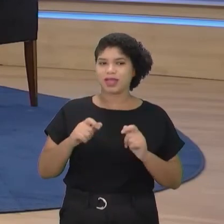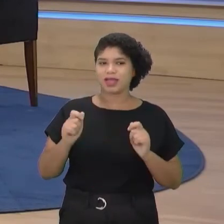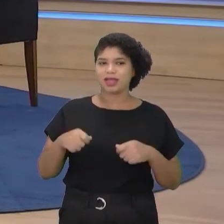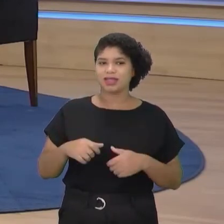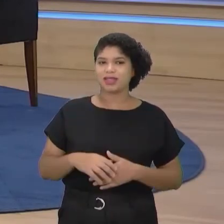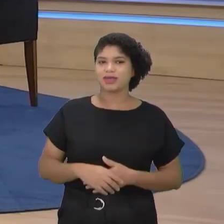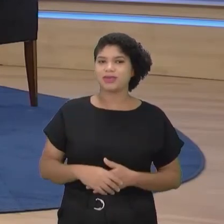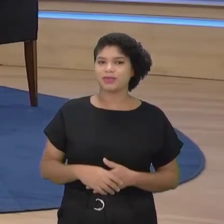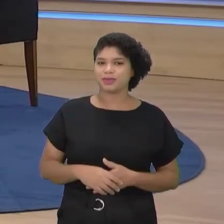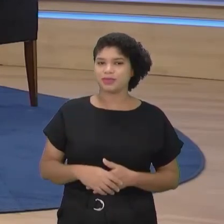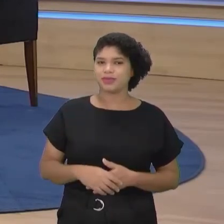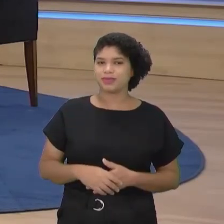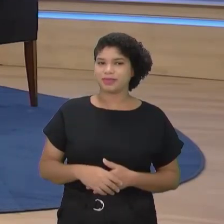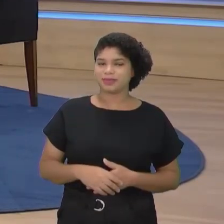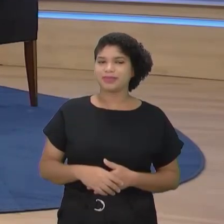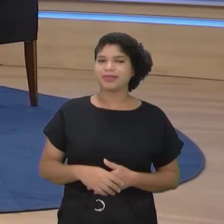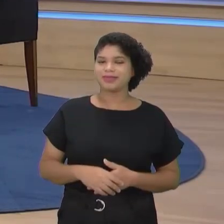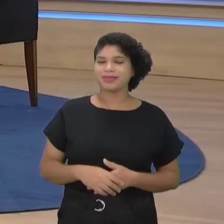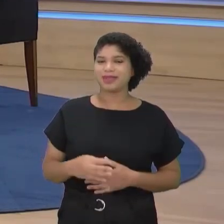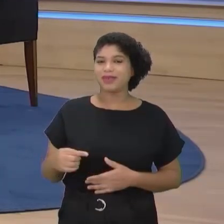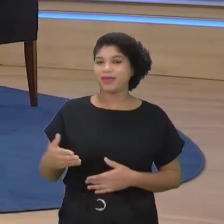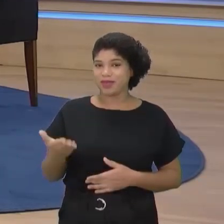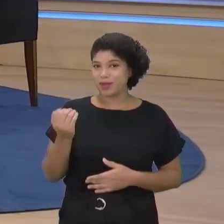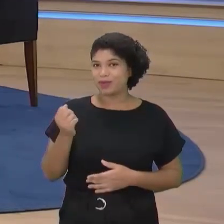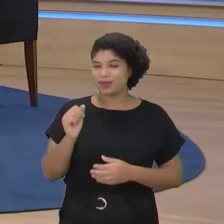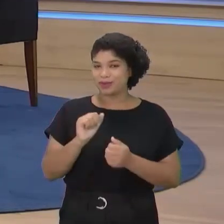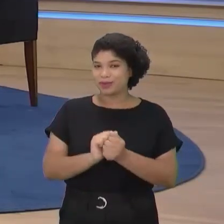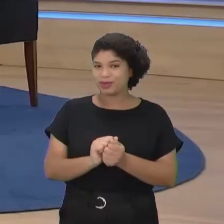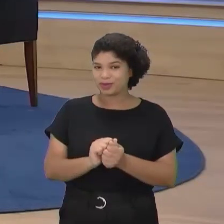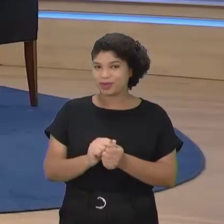tem outras. E a gente vai fazer uma